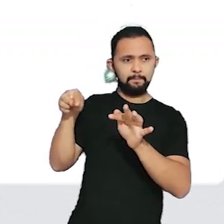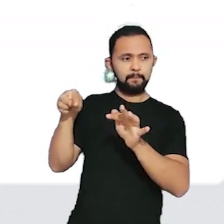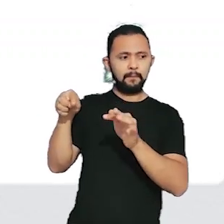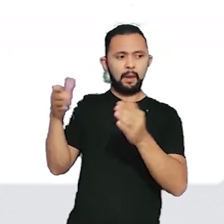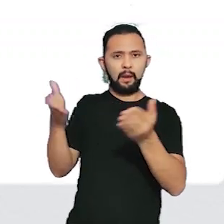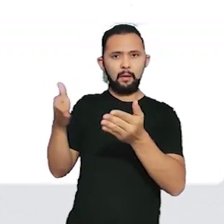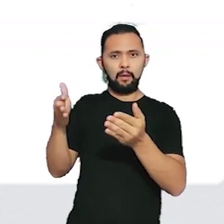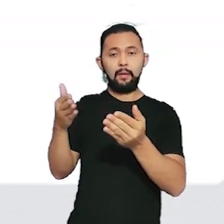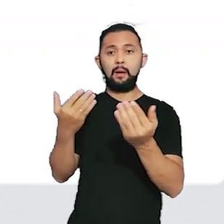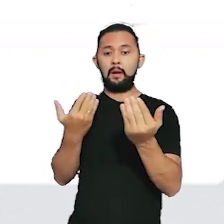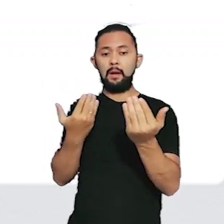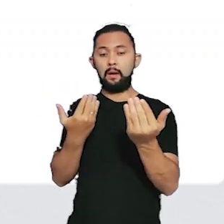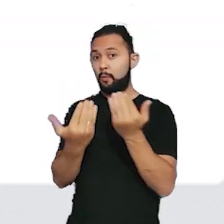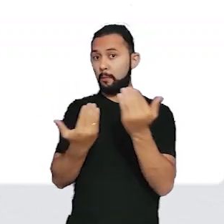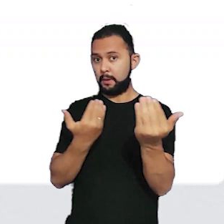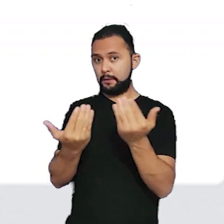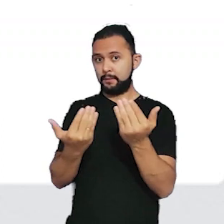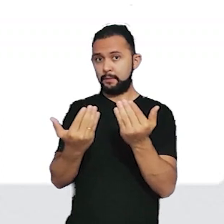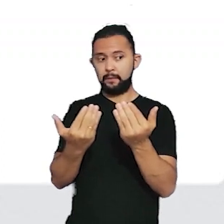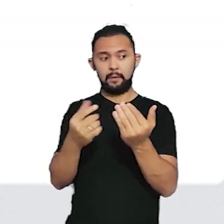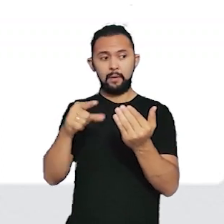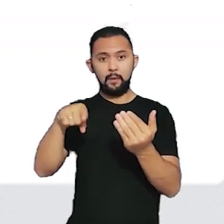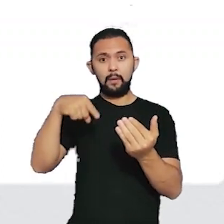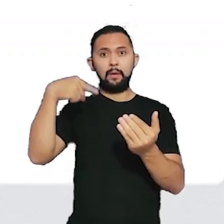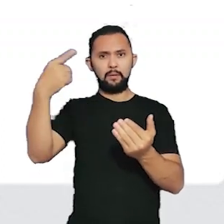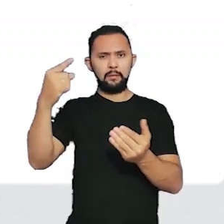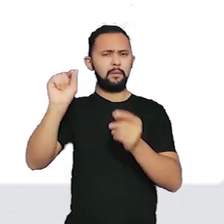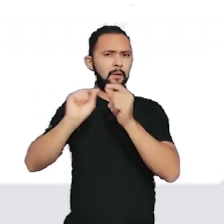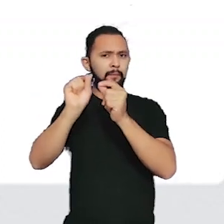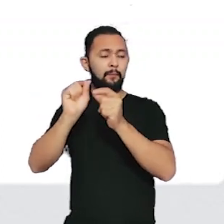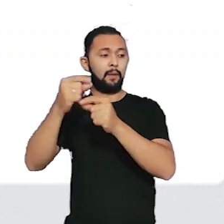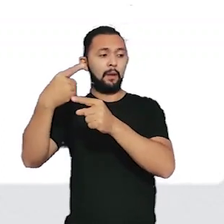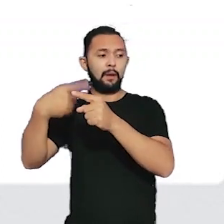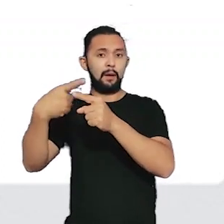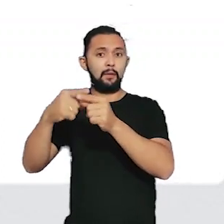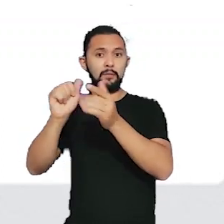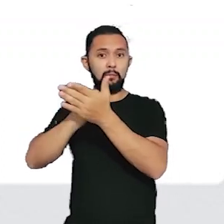E na primeira eu tenho a causa, tá? Troquei aqui. Para aqui.